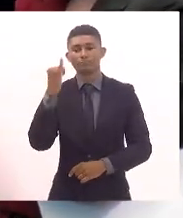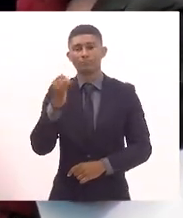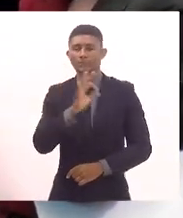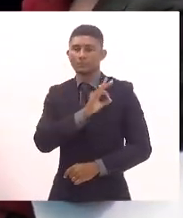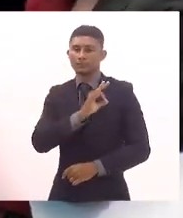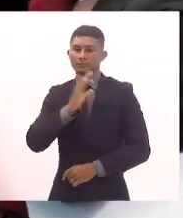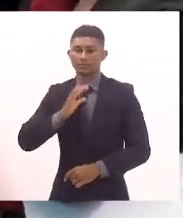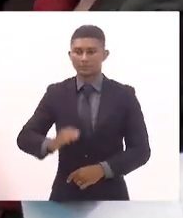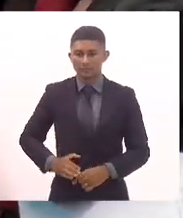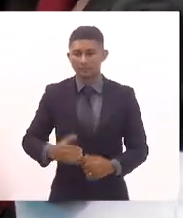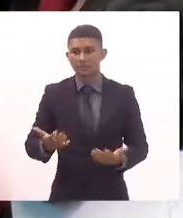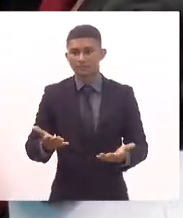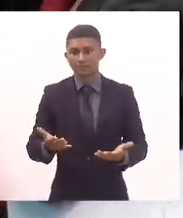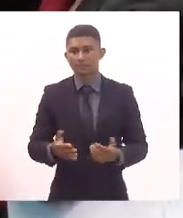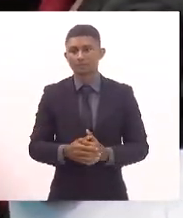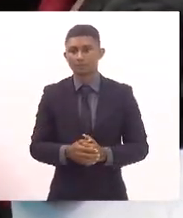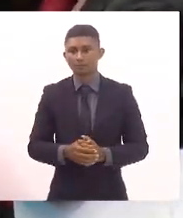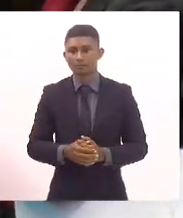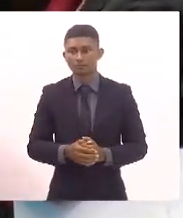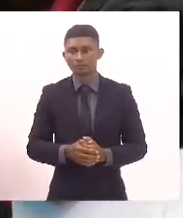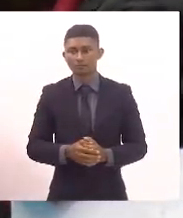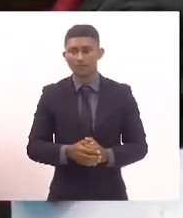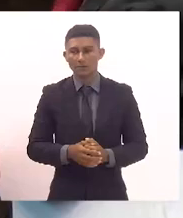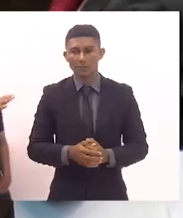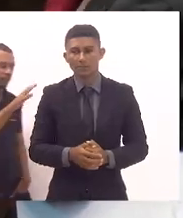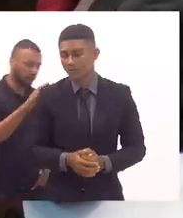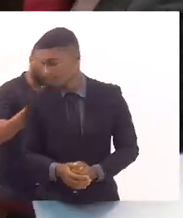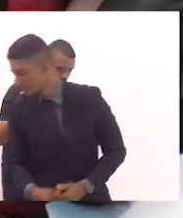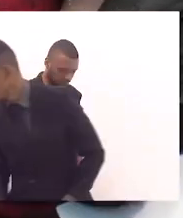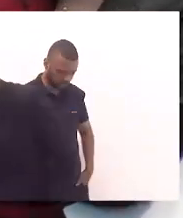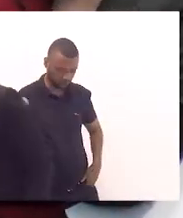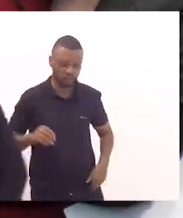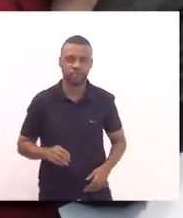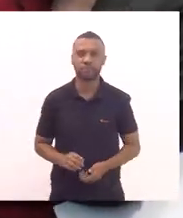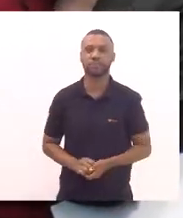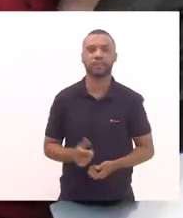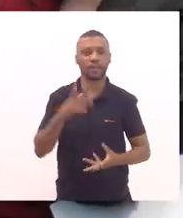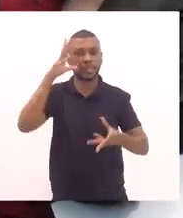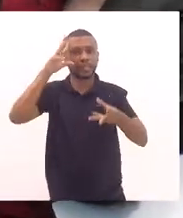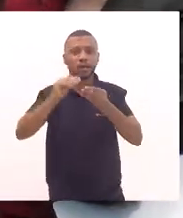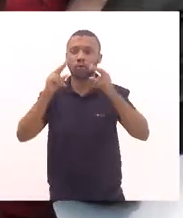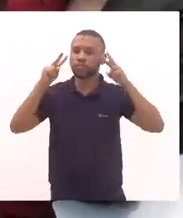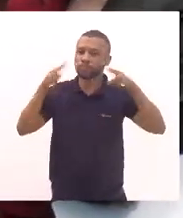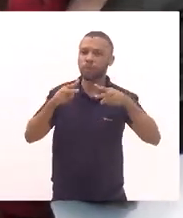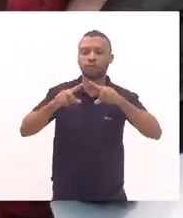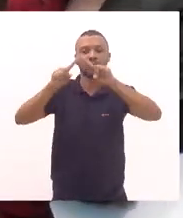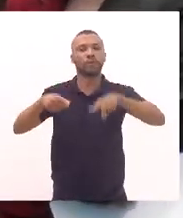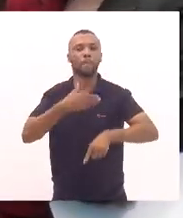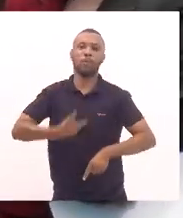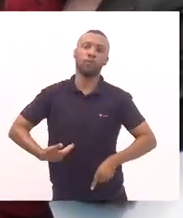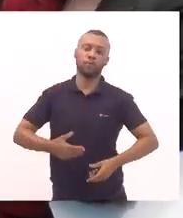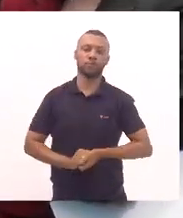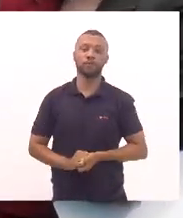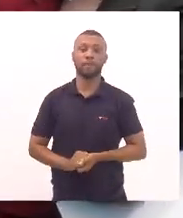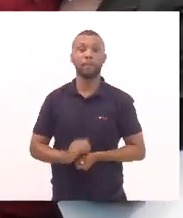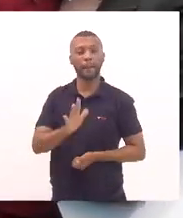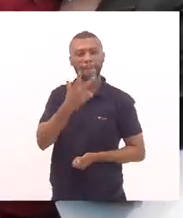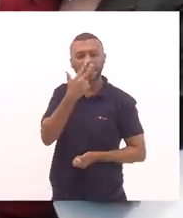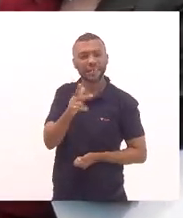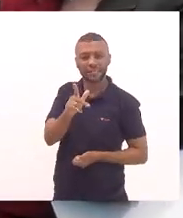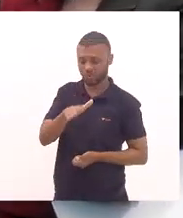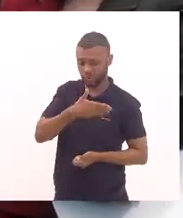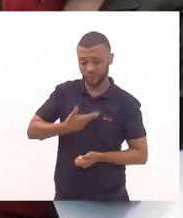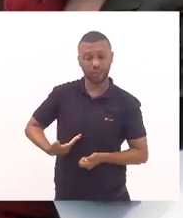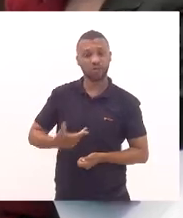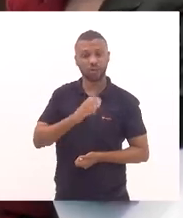Civil tem, entende também, senhor presidente, o reconhecimento enquanto servidores públicos, mas parece que o governador do